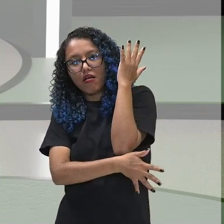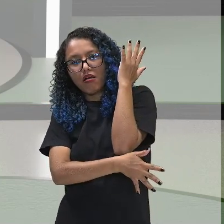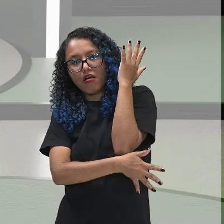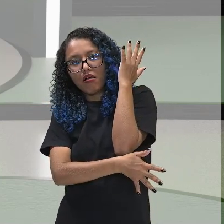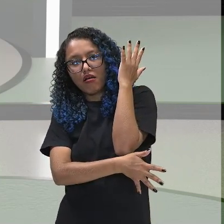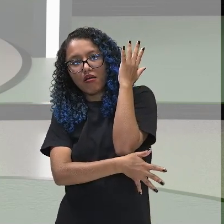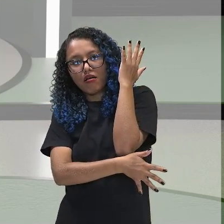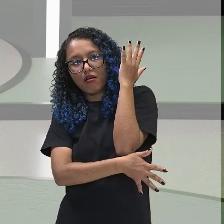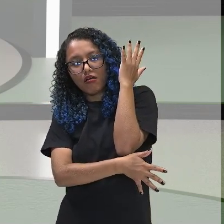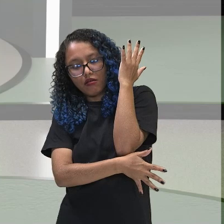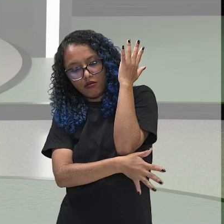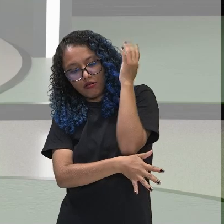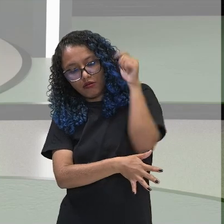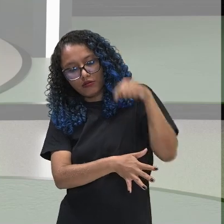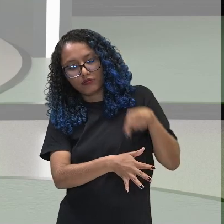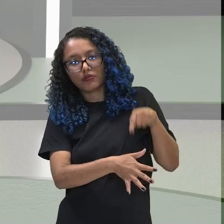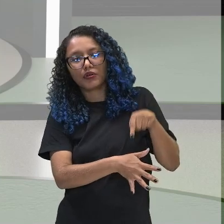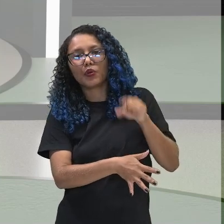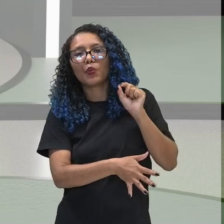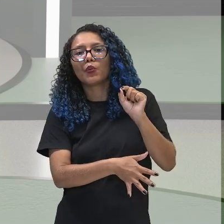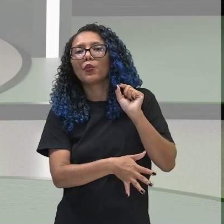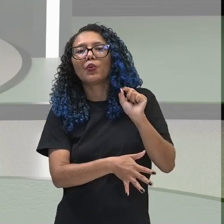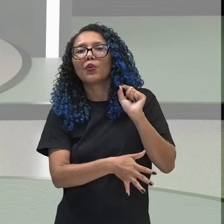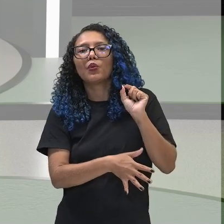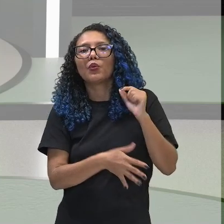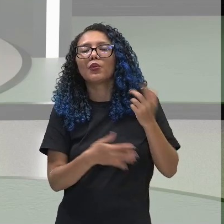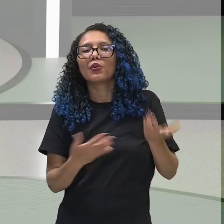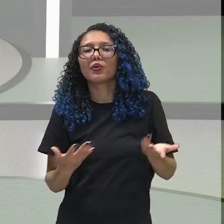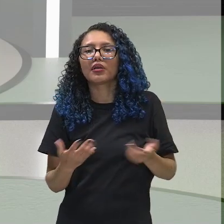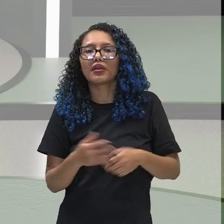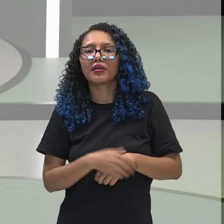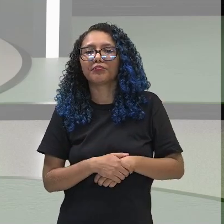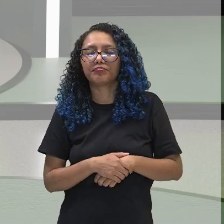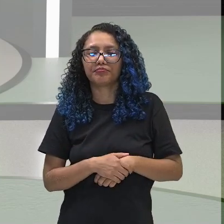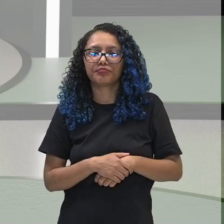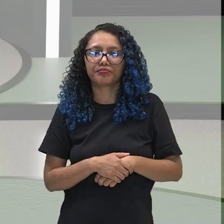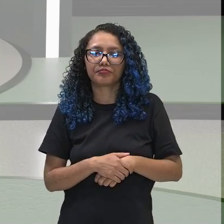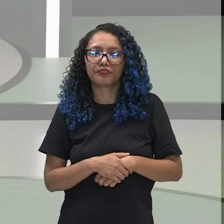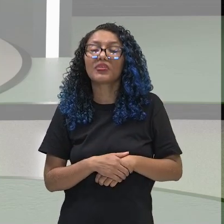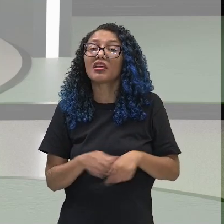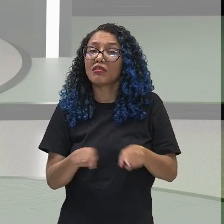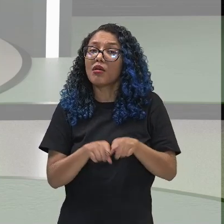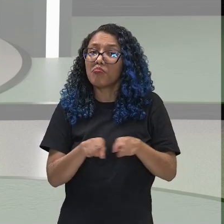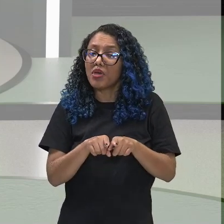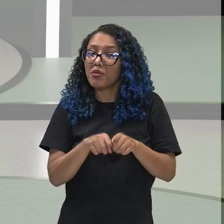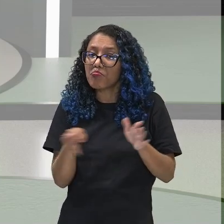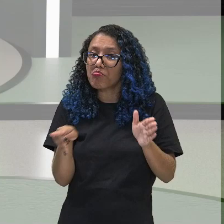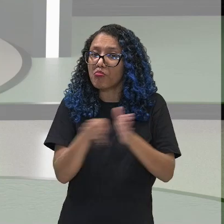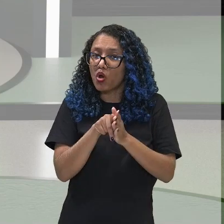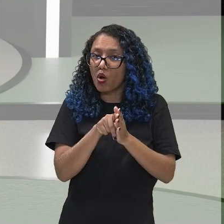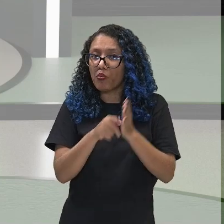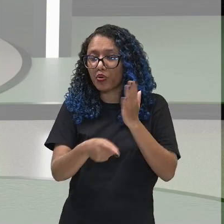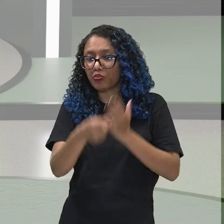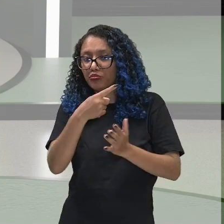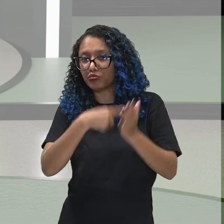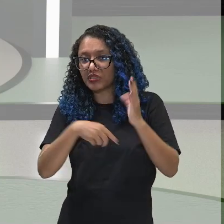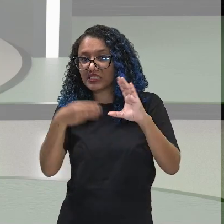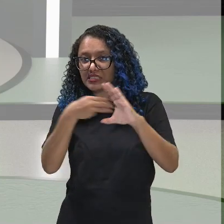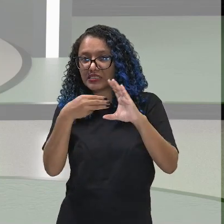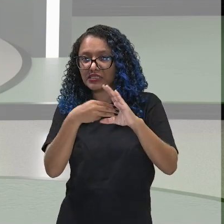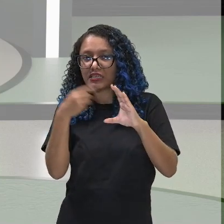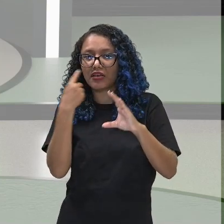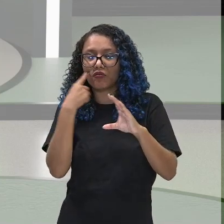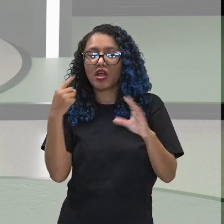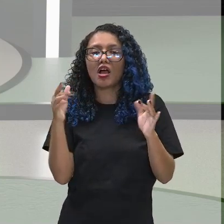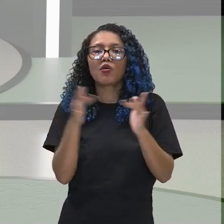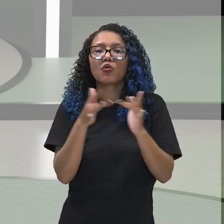ter outras estruturas que são as extremidades, né, deste axônio, ó, que vai ter contato